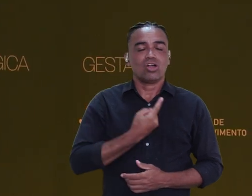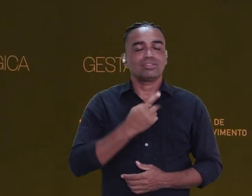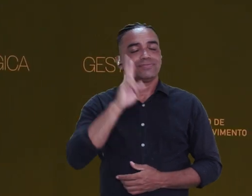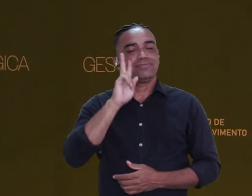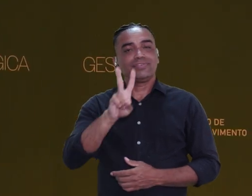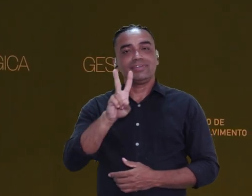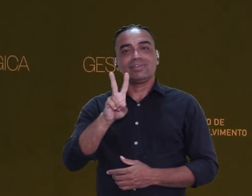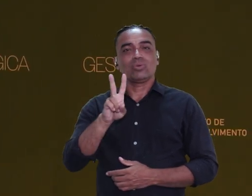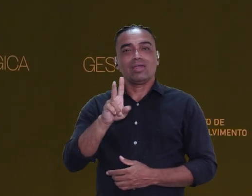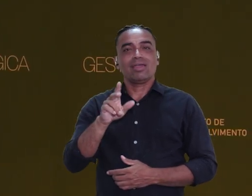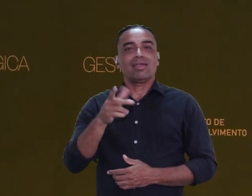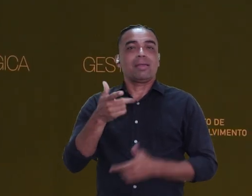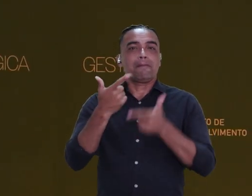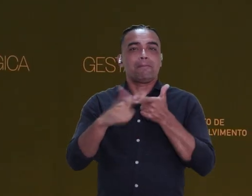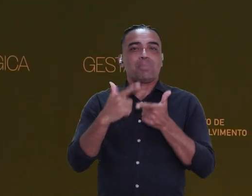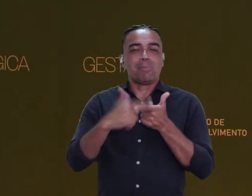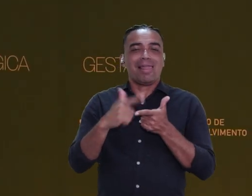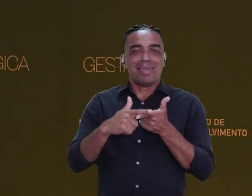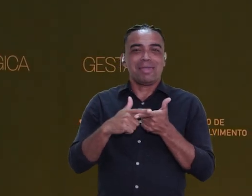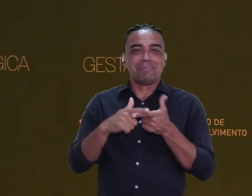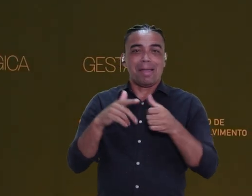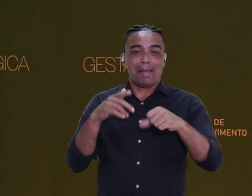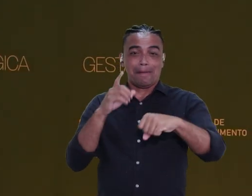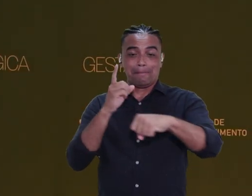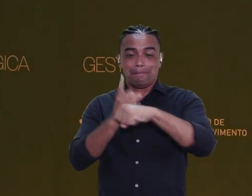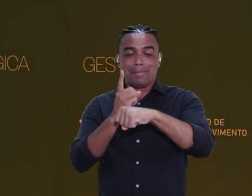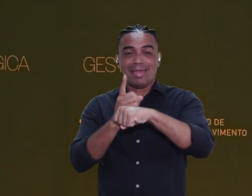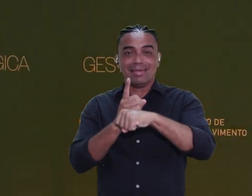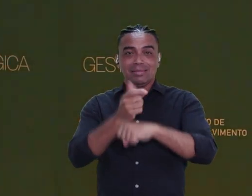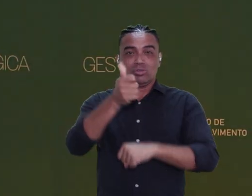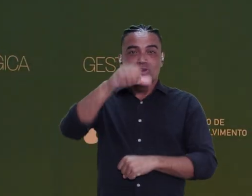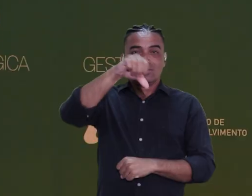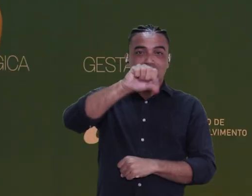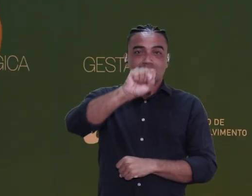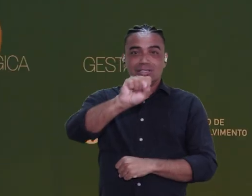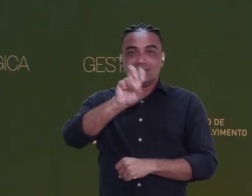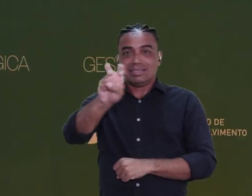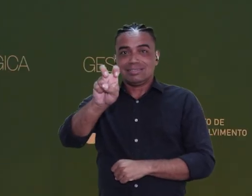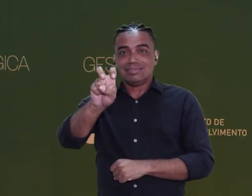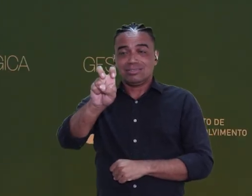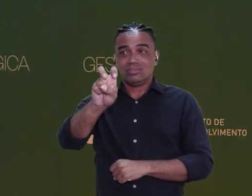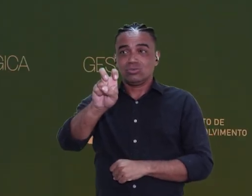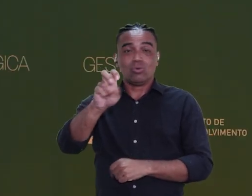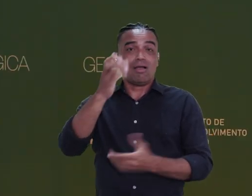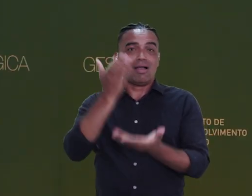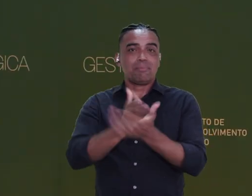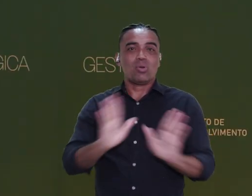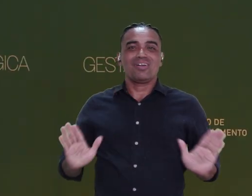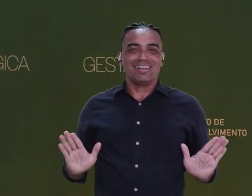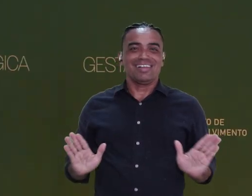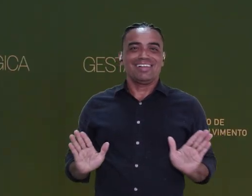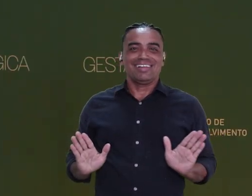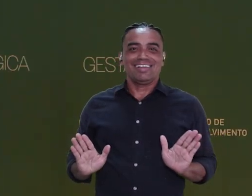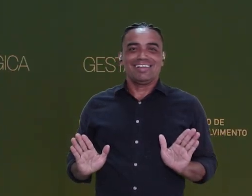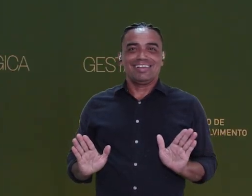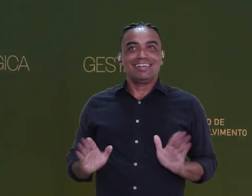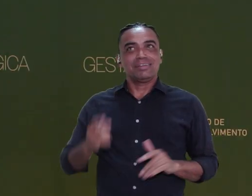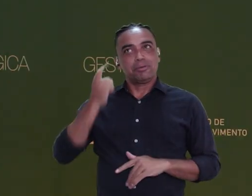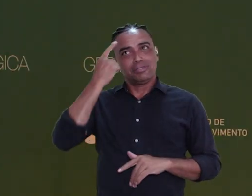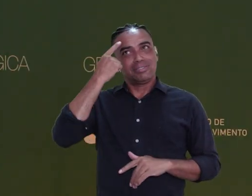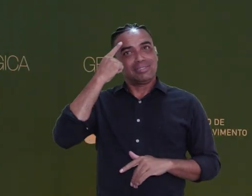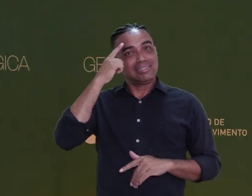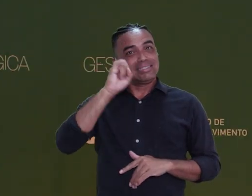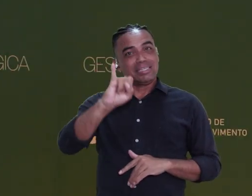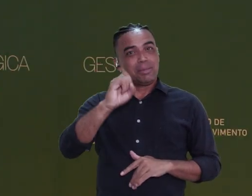visualizava essa pedra e, de 85 em diante, parecia que ela não estava mais posta, se a gente pensar